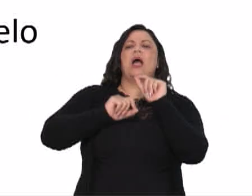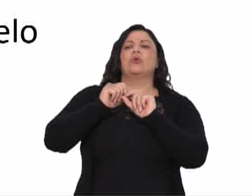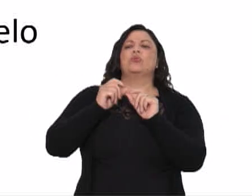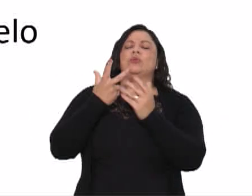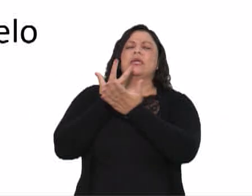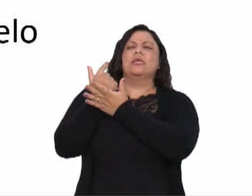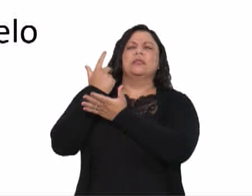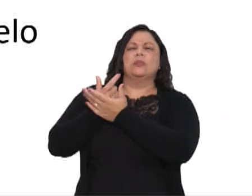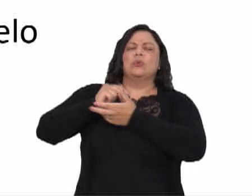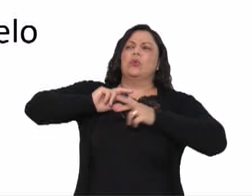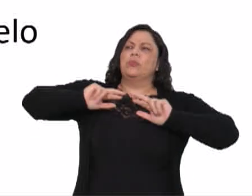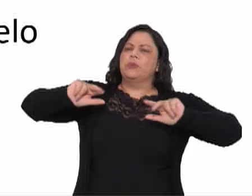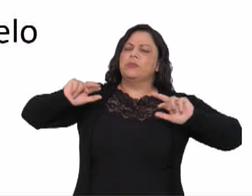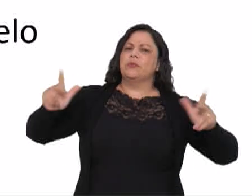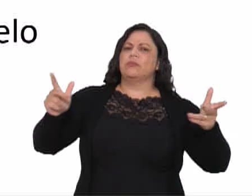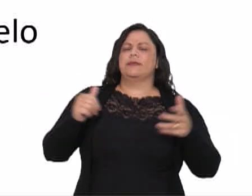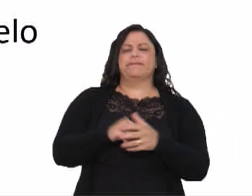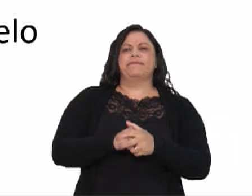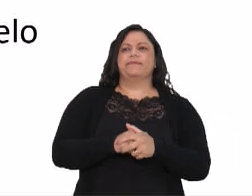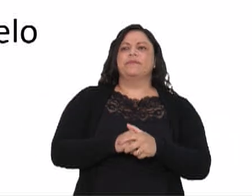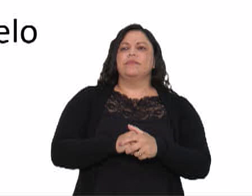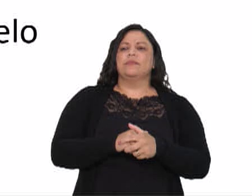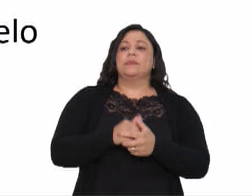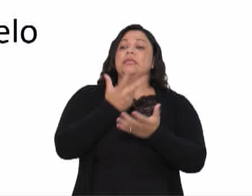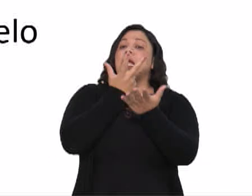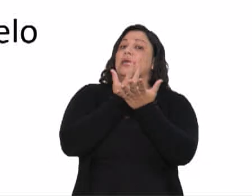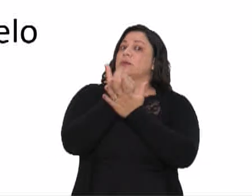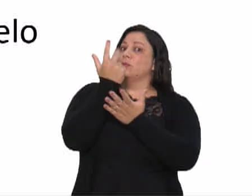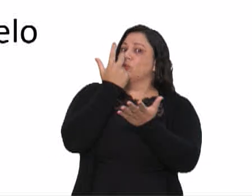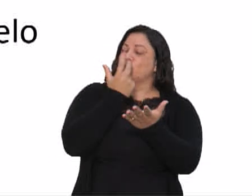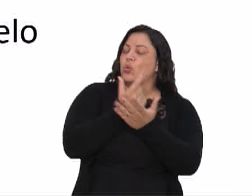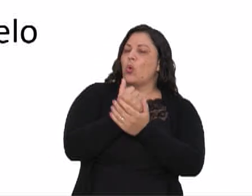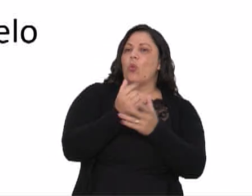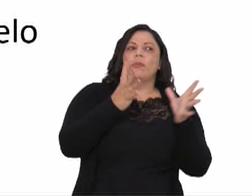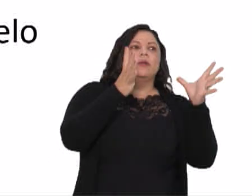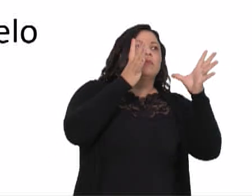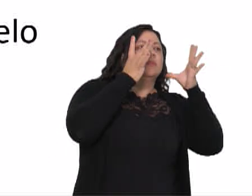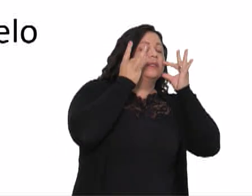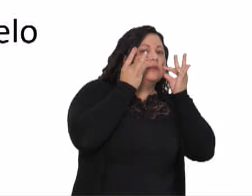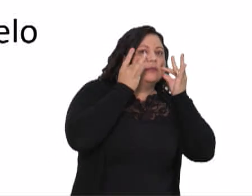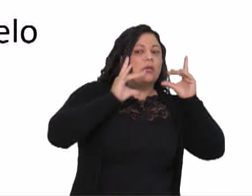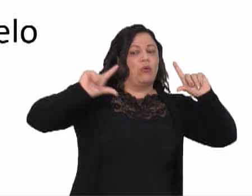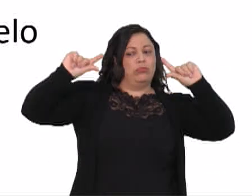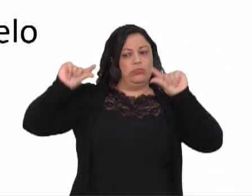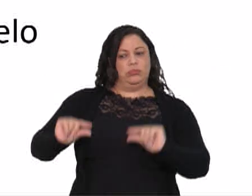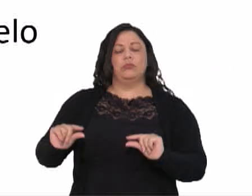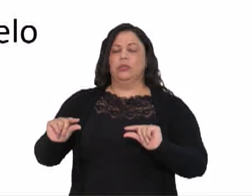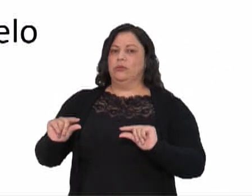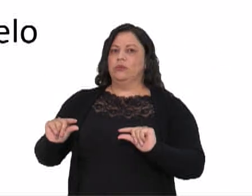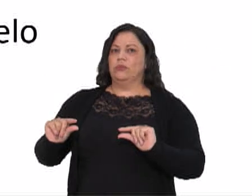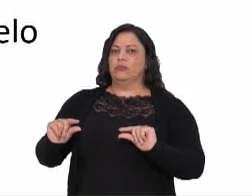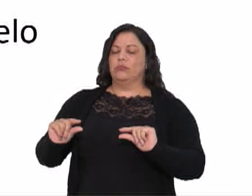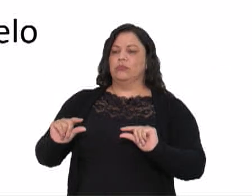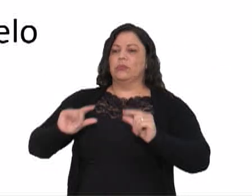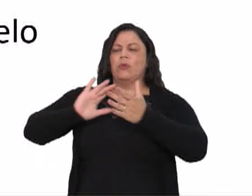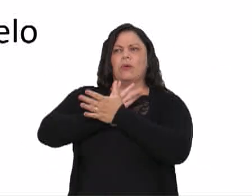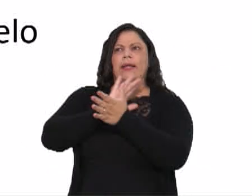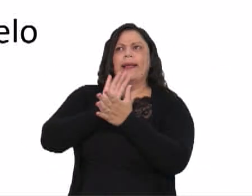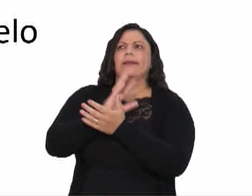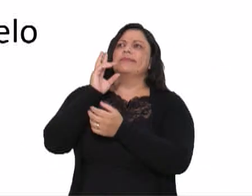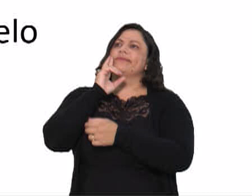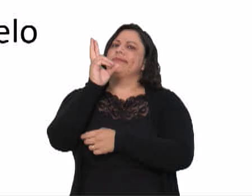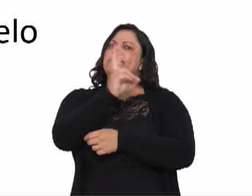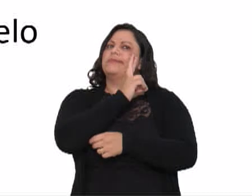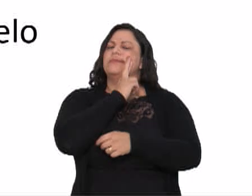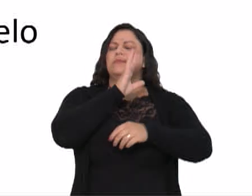para ficar. As compras físicas diminuíram, bem como o gasto com restaurante e cinema, mas isso